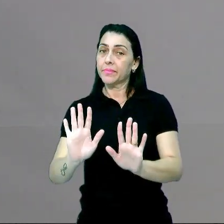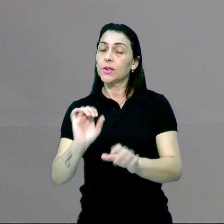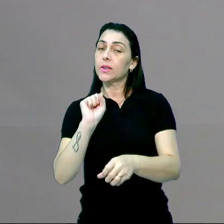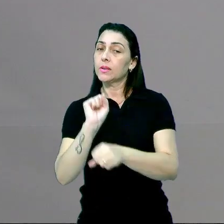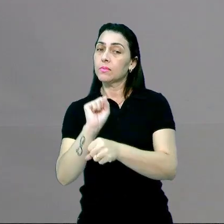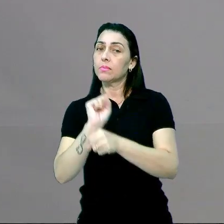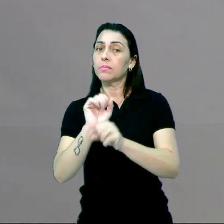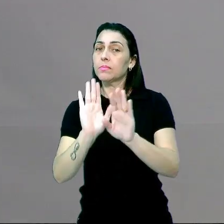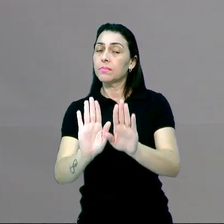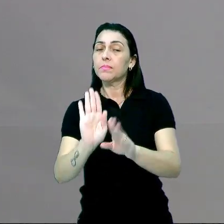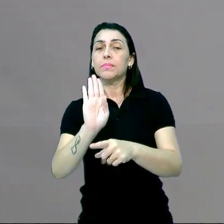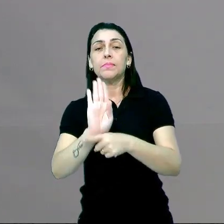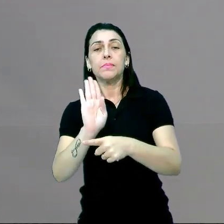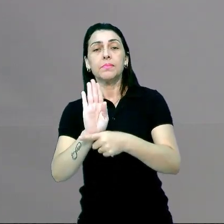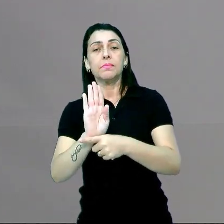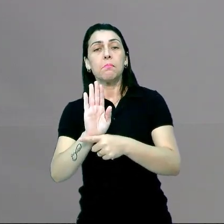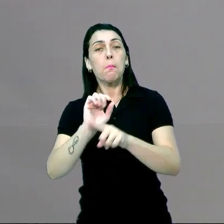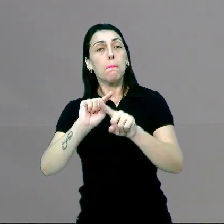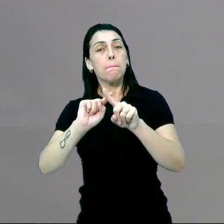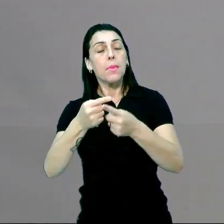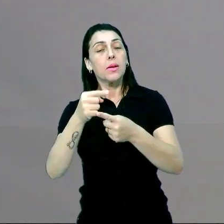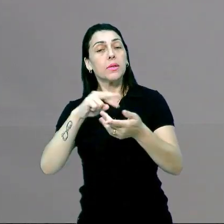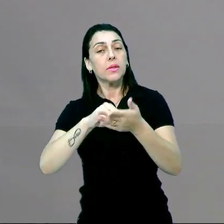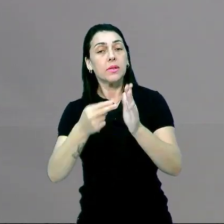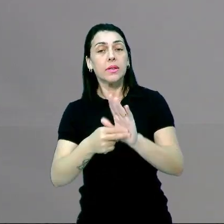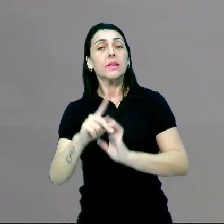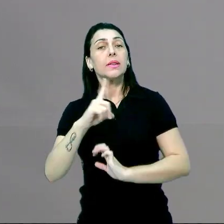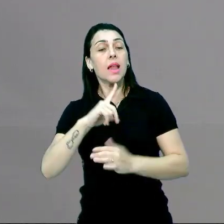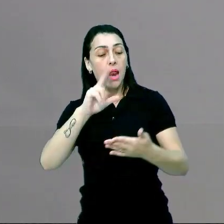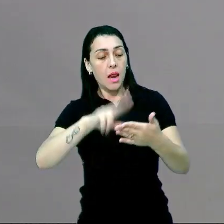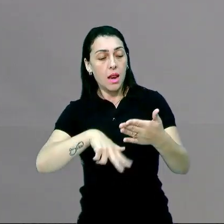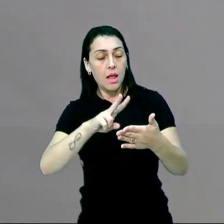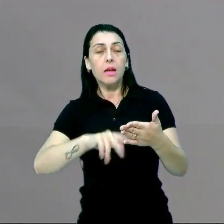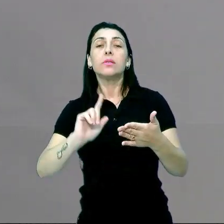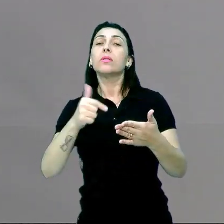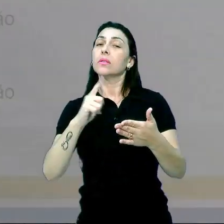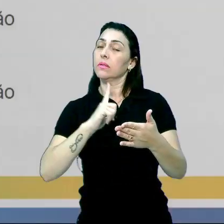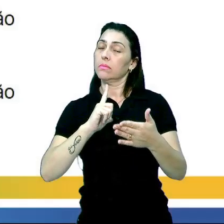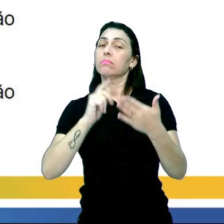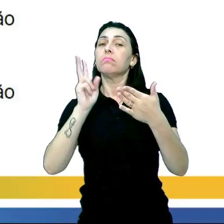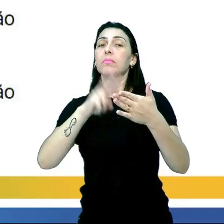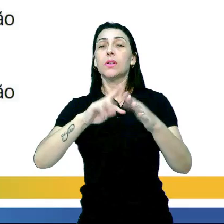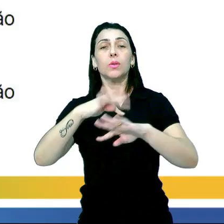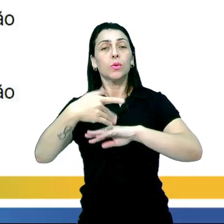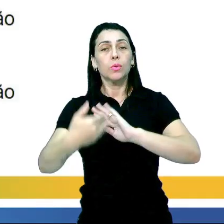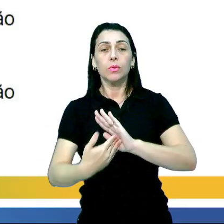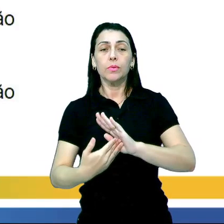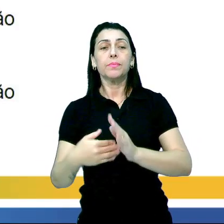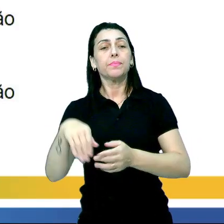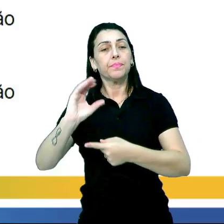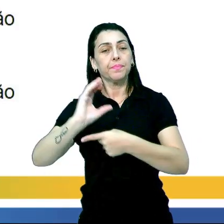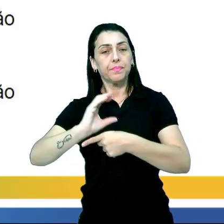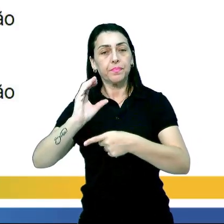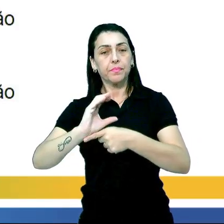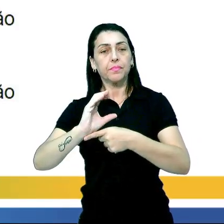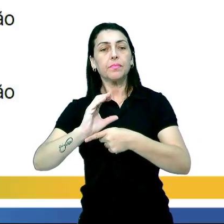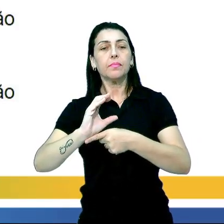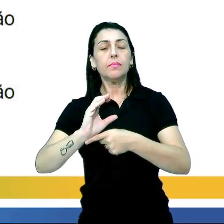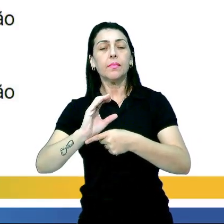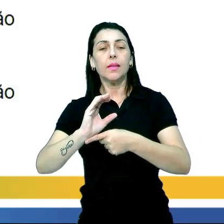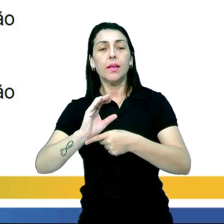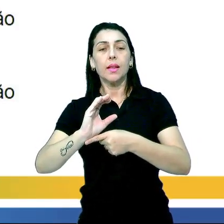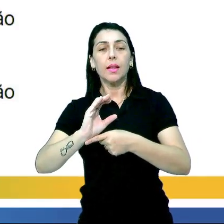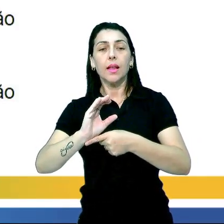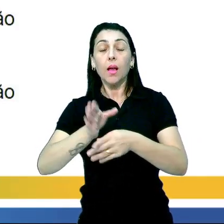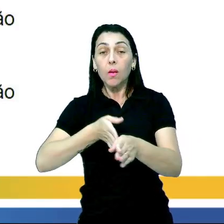guarde essa alternativa. Mas isso não quer dizer que você não tenha que ler as demais. Tem que ler todas. Letra C. Sugerir